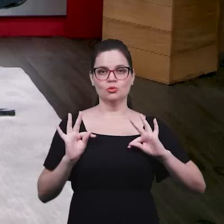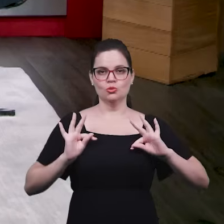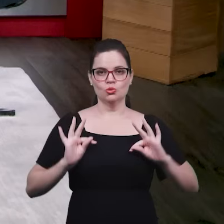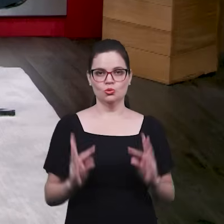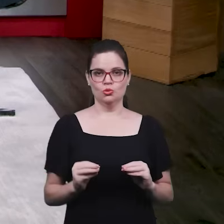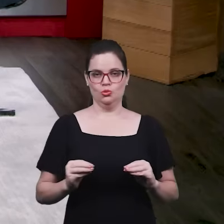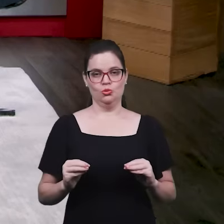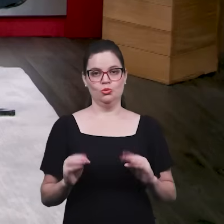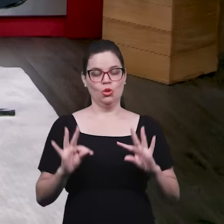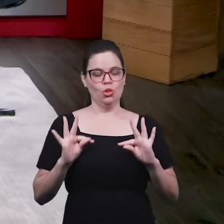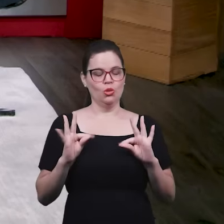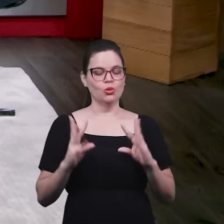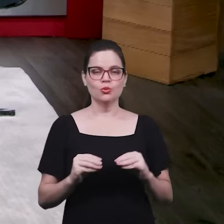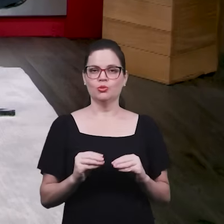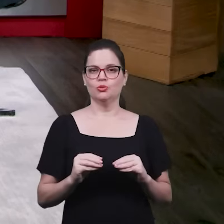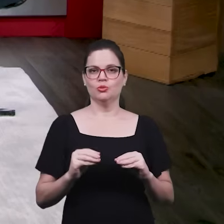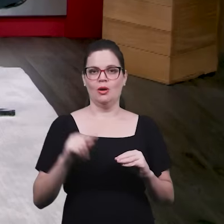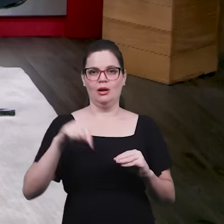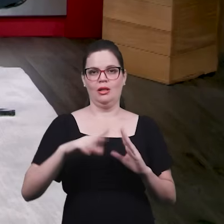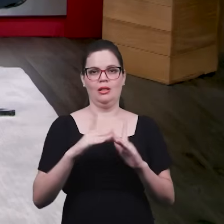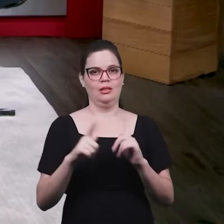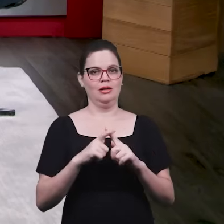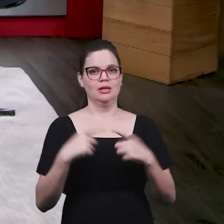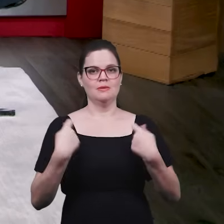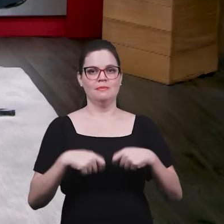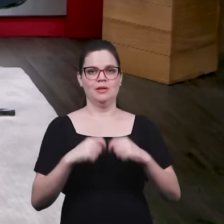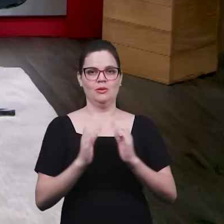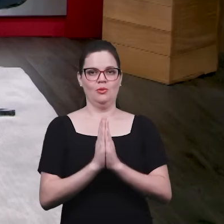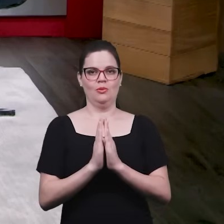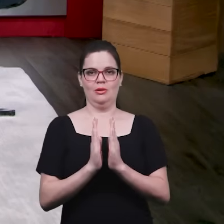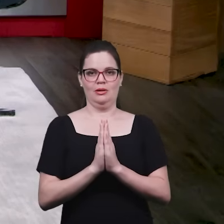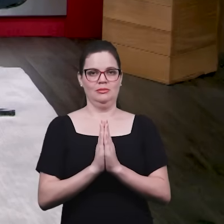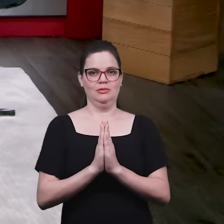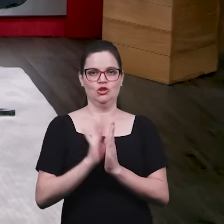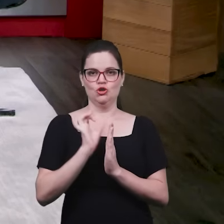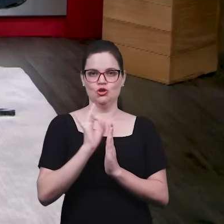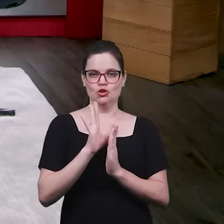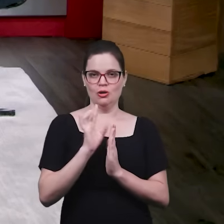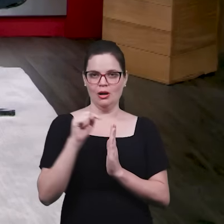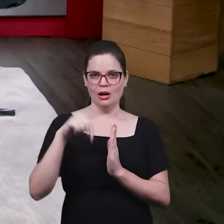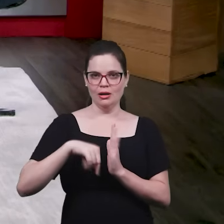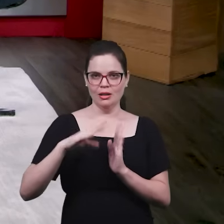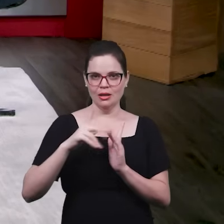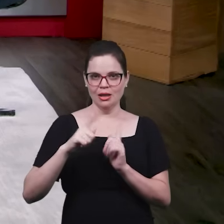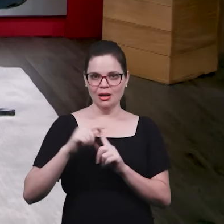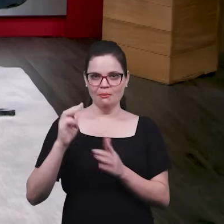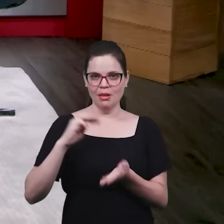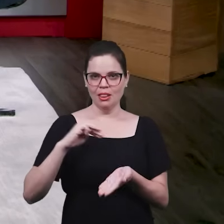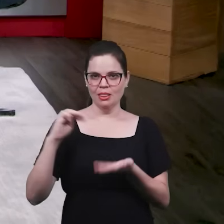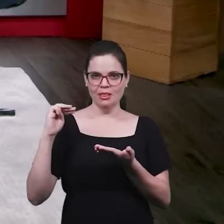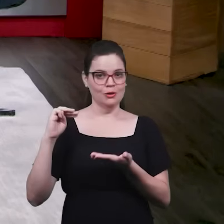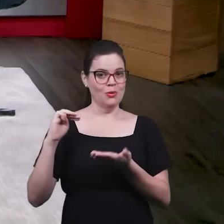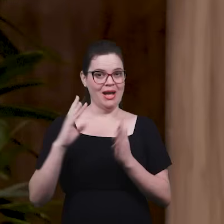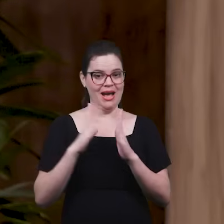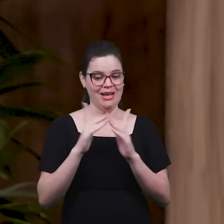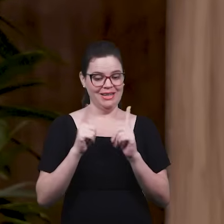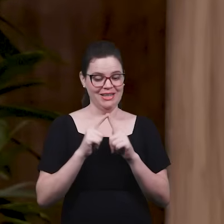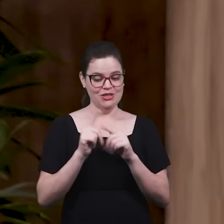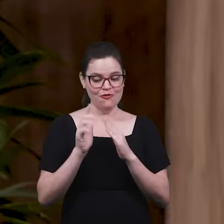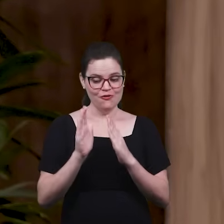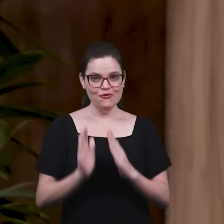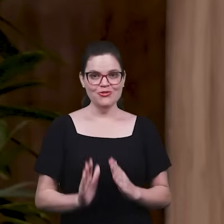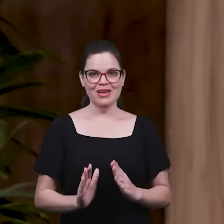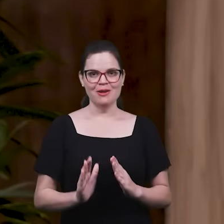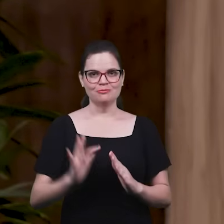é feito com oração. Isso não é da Igreja Cristã Maranata, mas isso faz parte da Igreja Fiel, daqueles